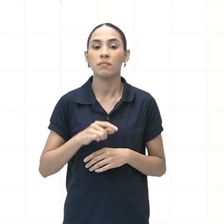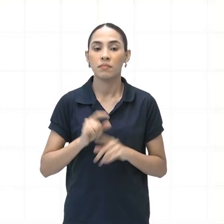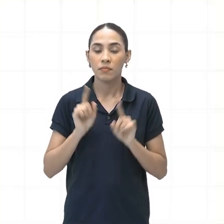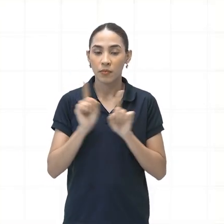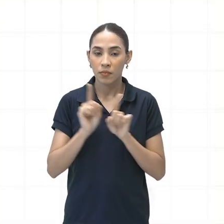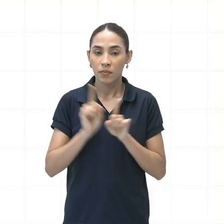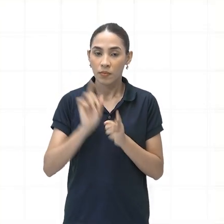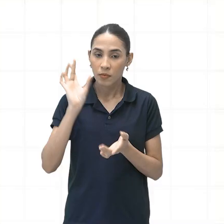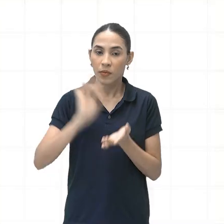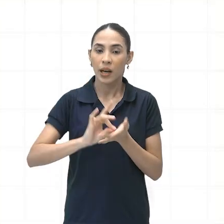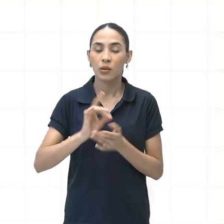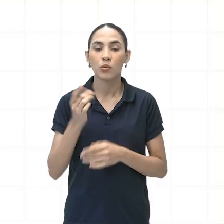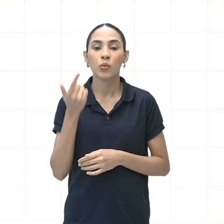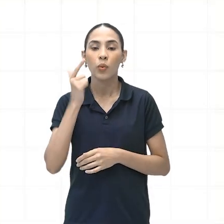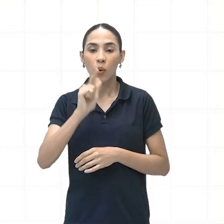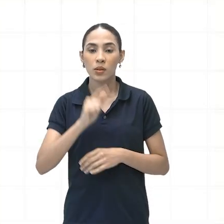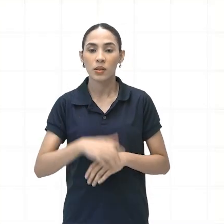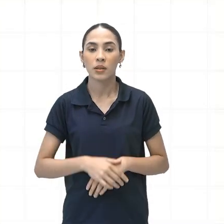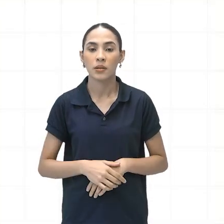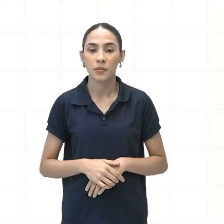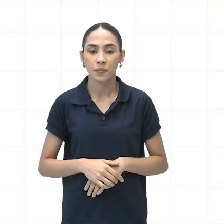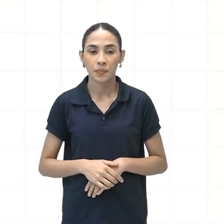ele conseguiu